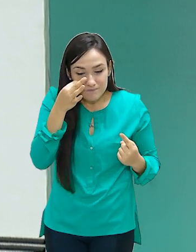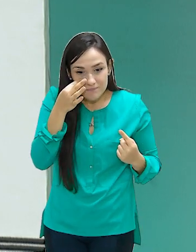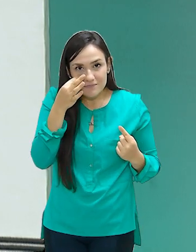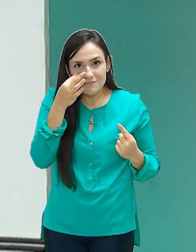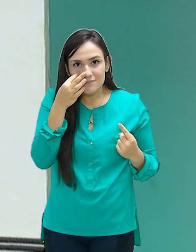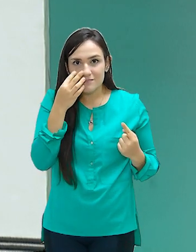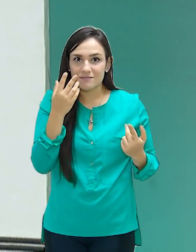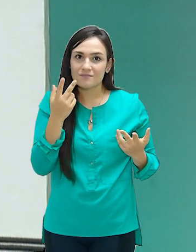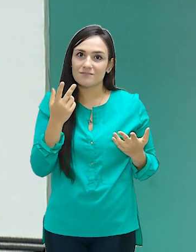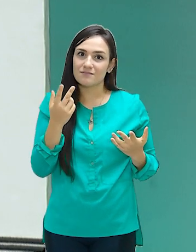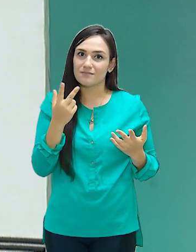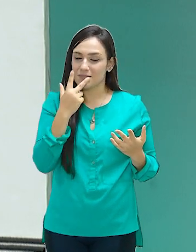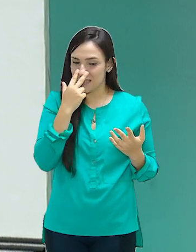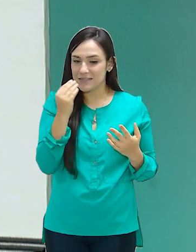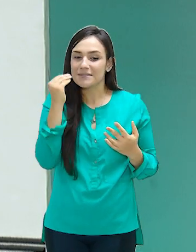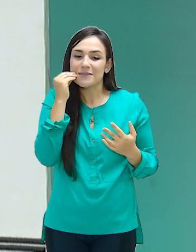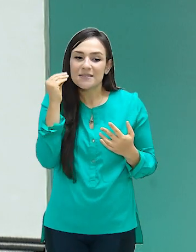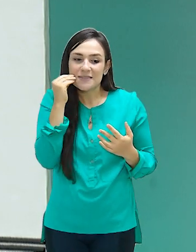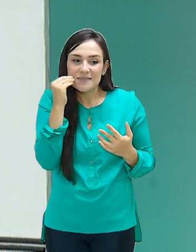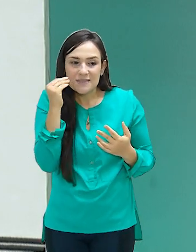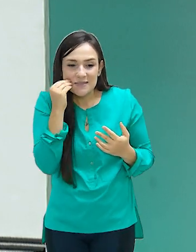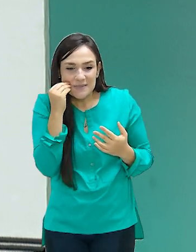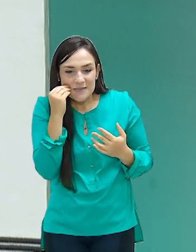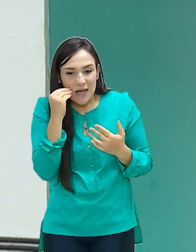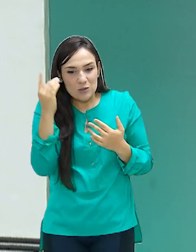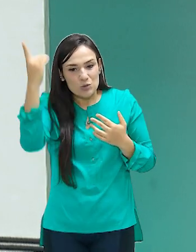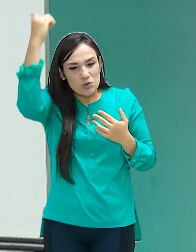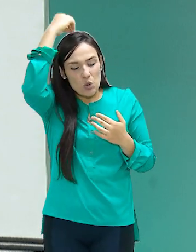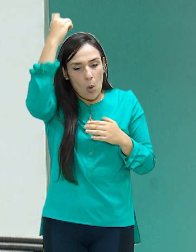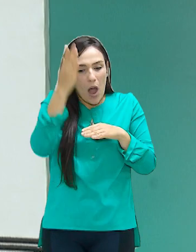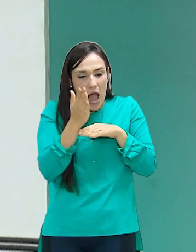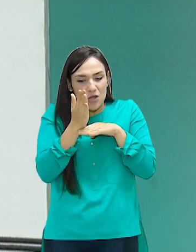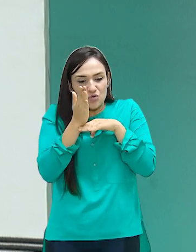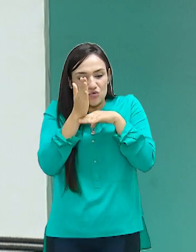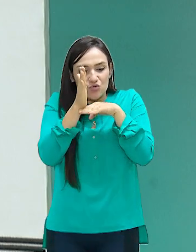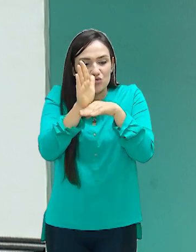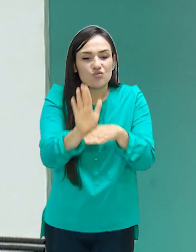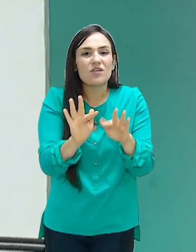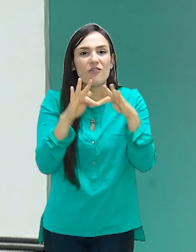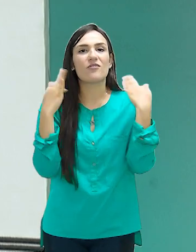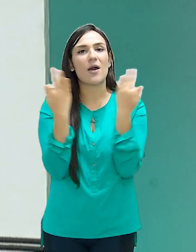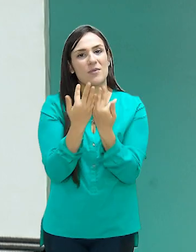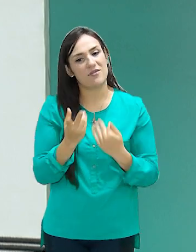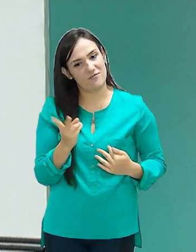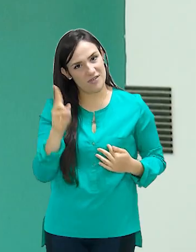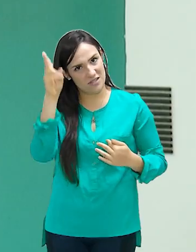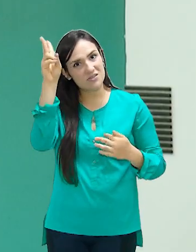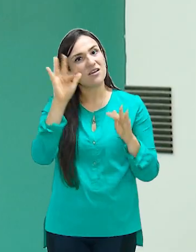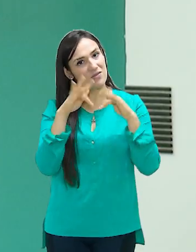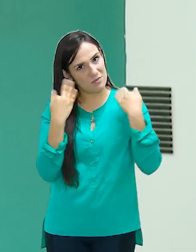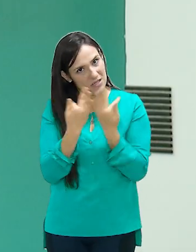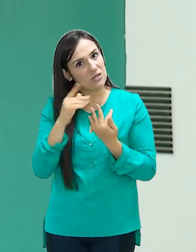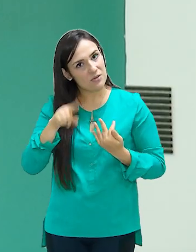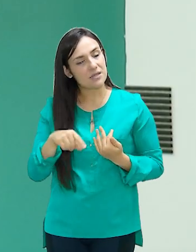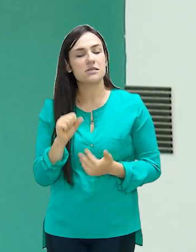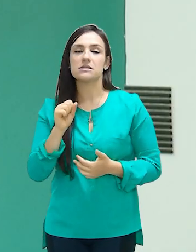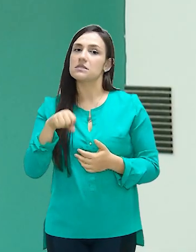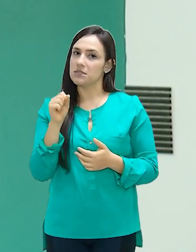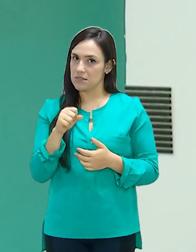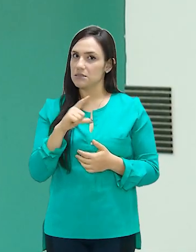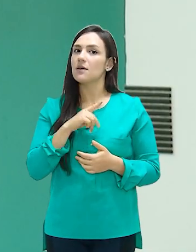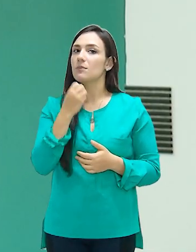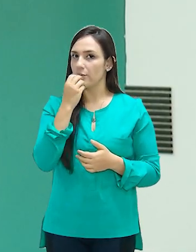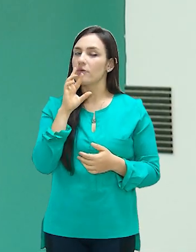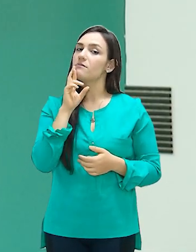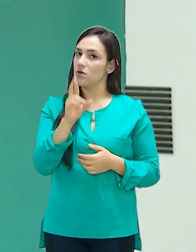fosse um sacerdote, né? É um sacerdócio, né? Para a valorização da família. Isso tem dado bom resultado. Bom resultado. E